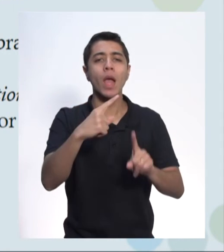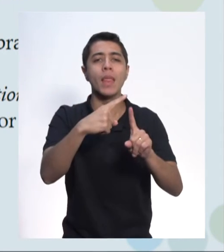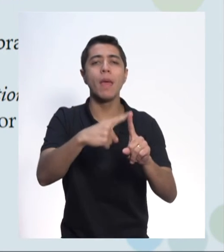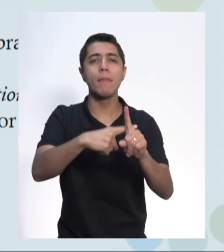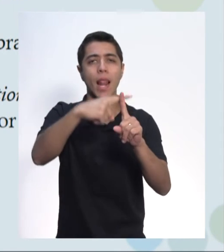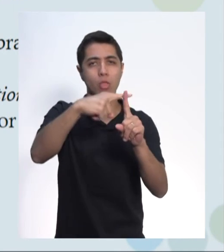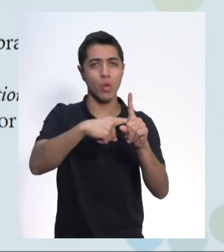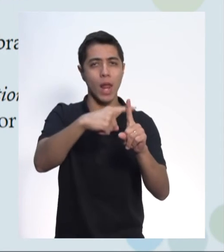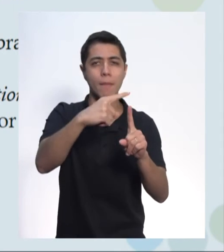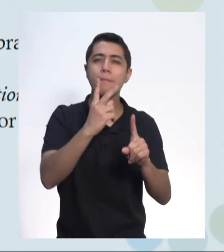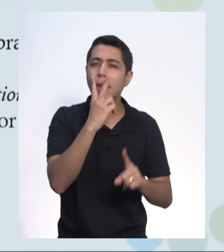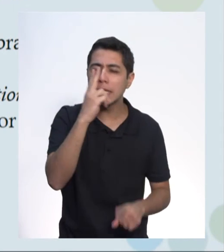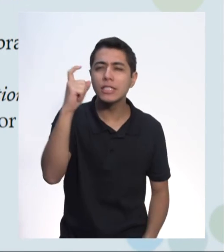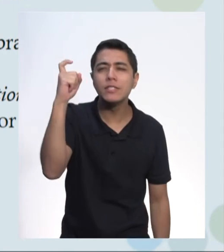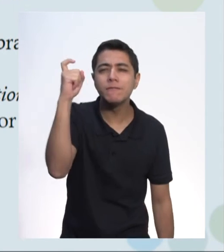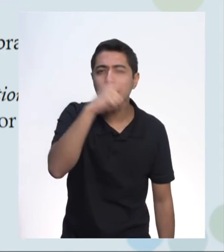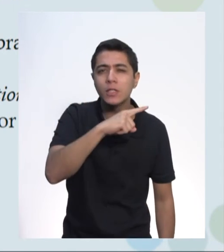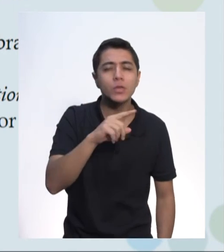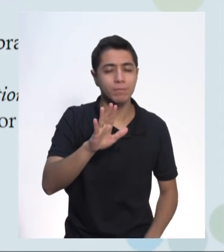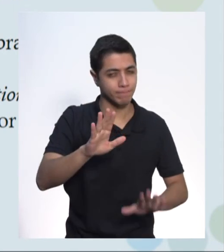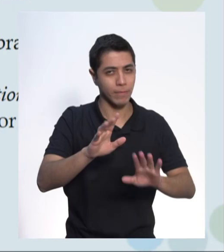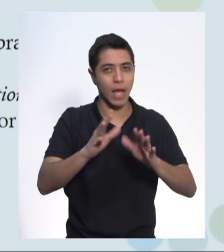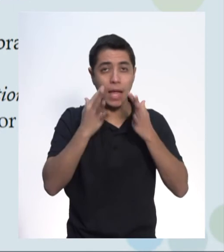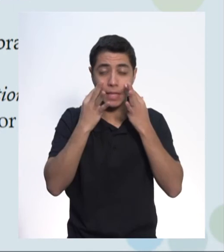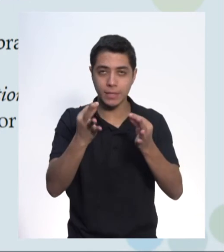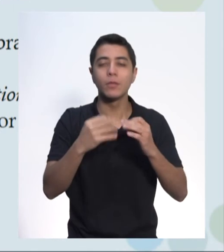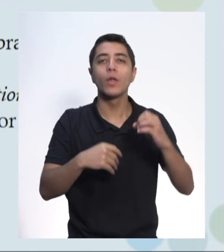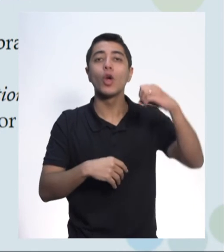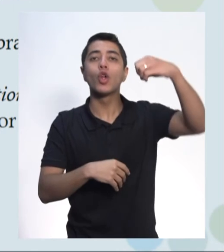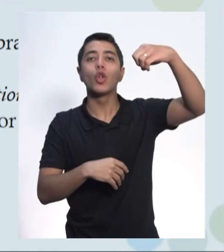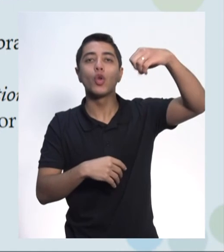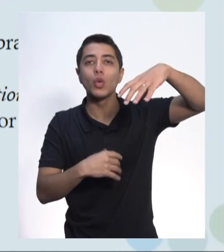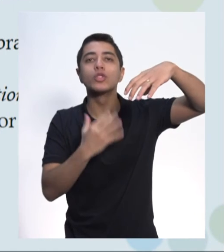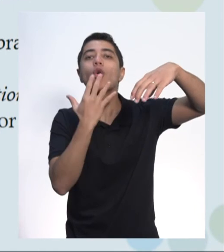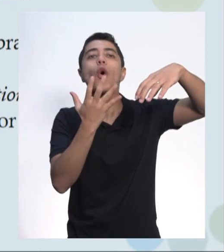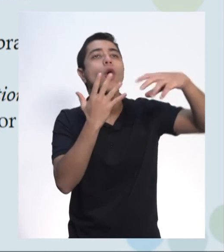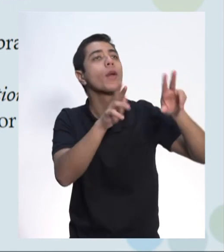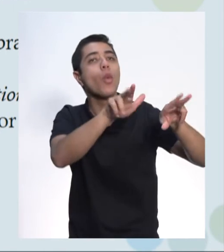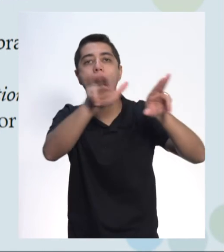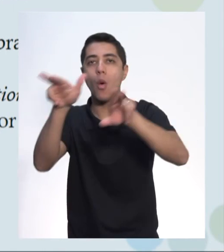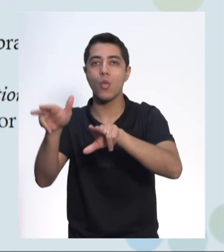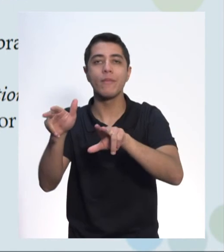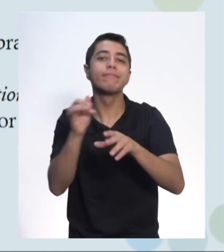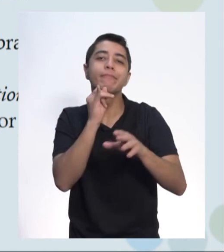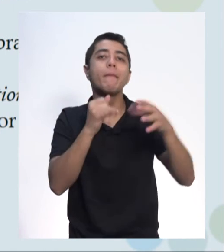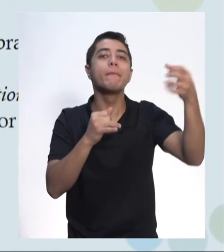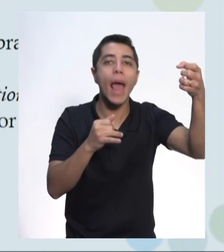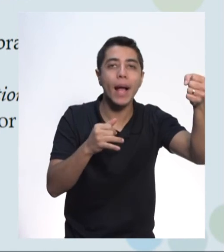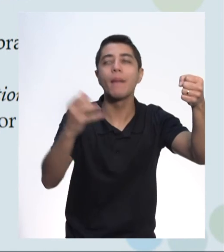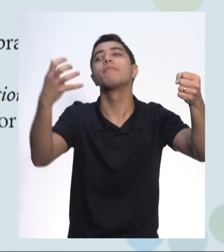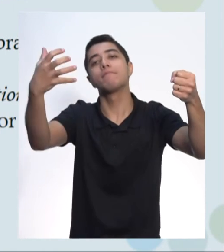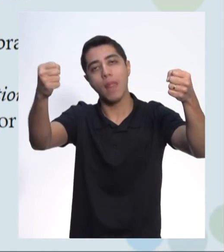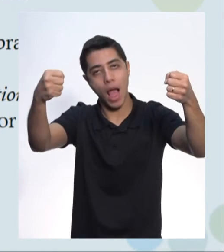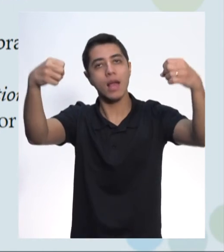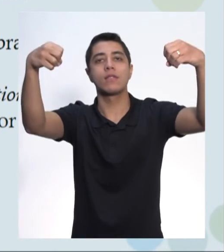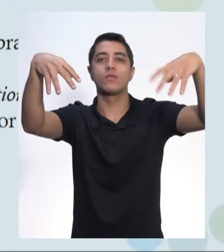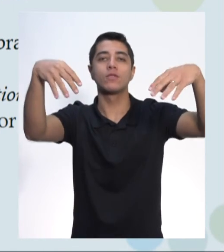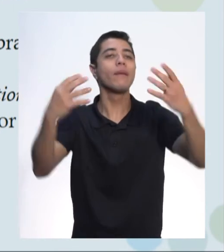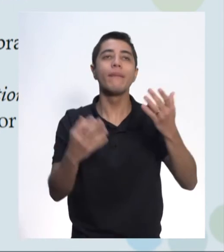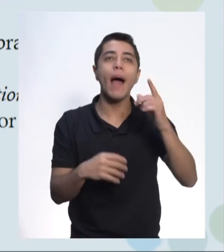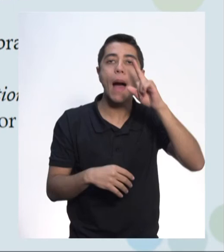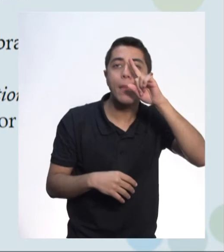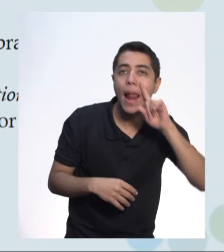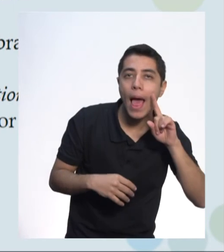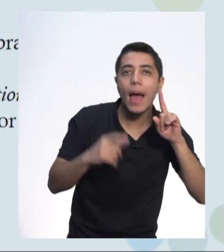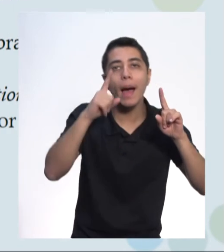difícil, mas basicamente eu tenho que escolher assim, lâmpadas da mesma cor. Lâmpada branca com lâmpada branca, lâmpada amarela com lâmpada amarela. Então eu